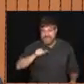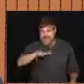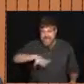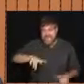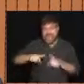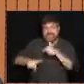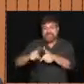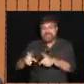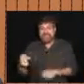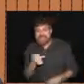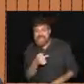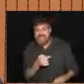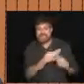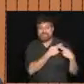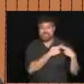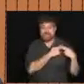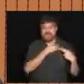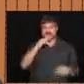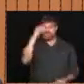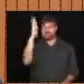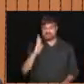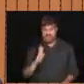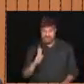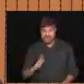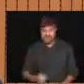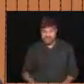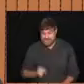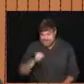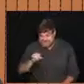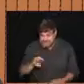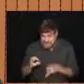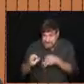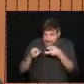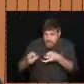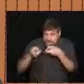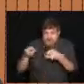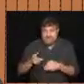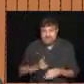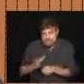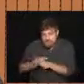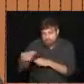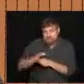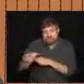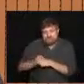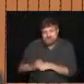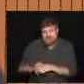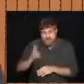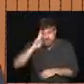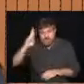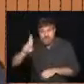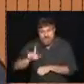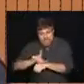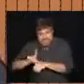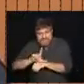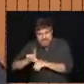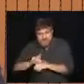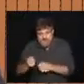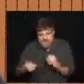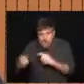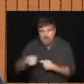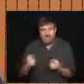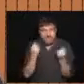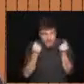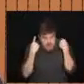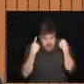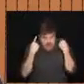trabalhista é de alçada federal. Mas caso a gente perceba que as recomendações não estão sendo suficientes,